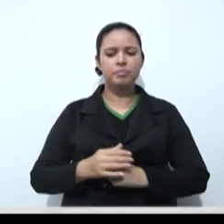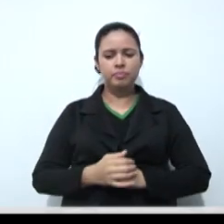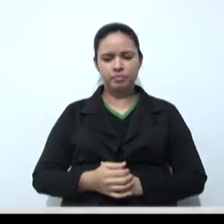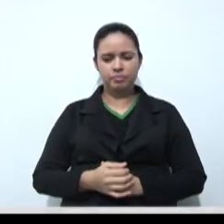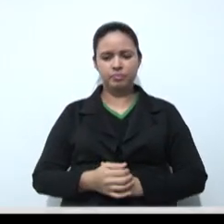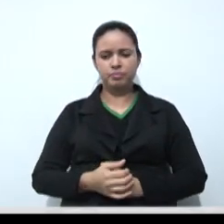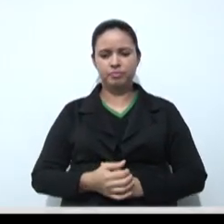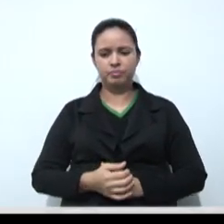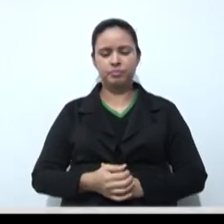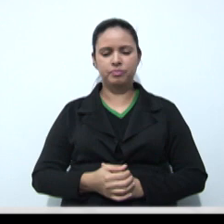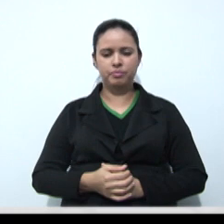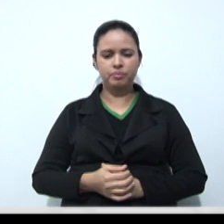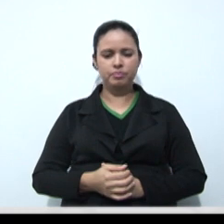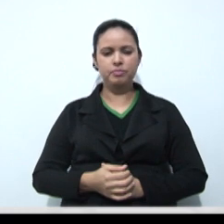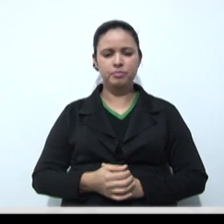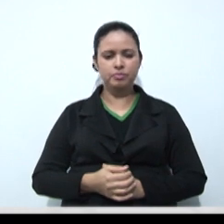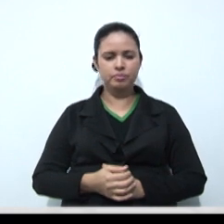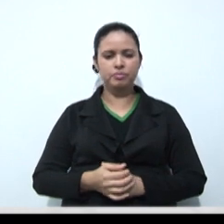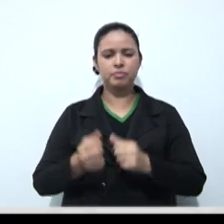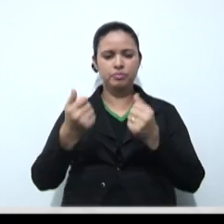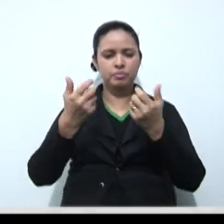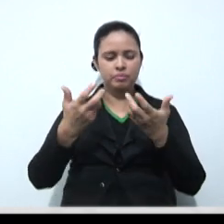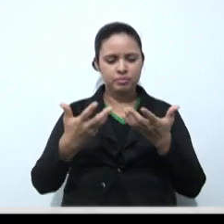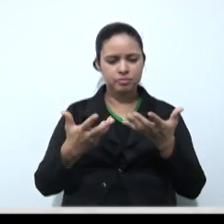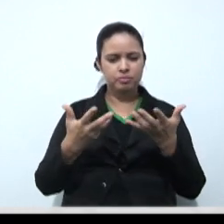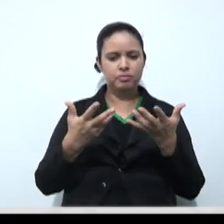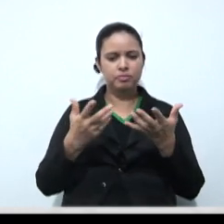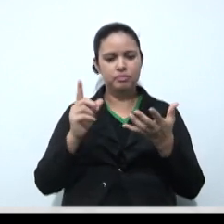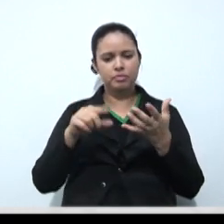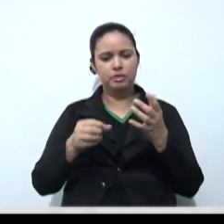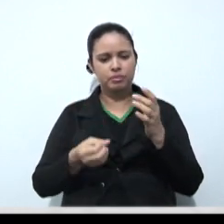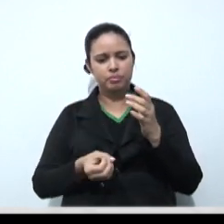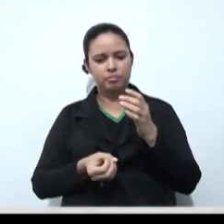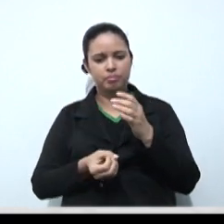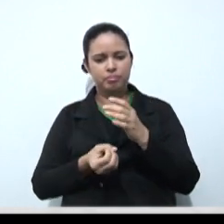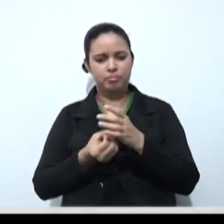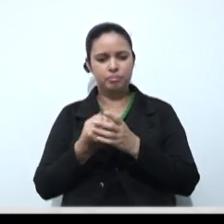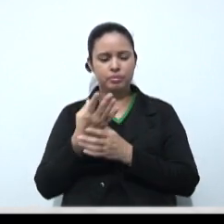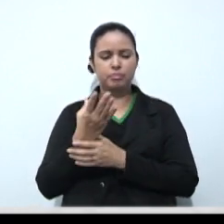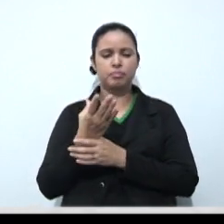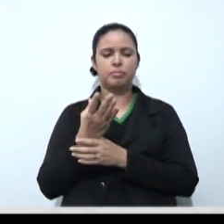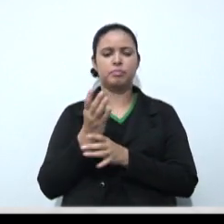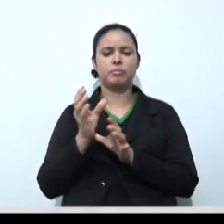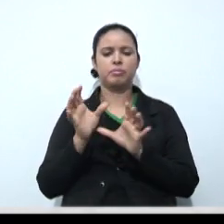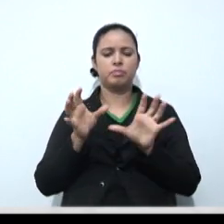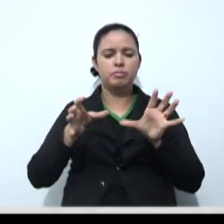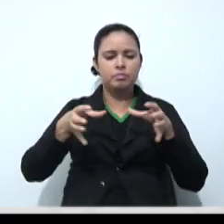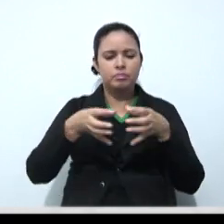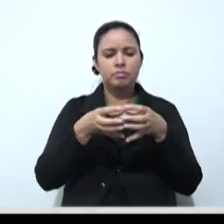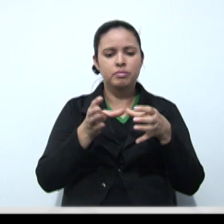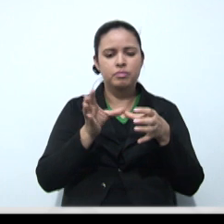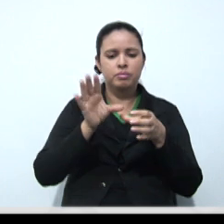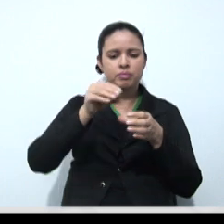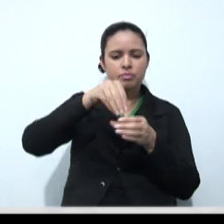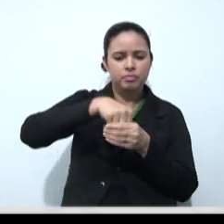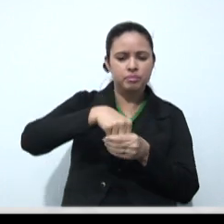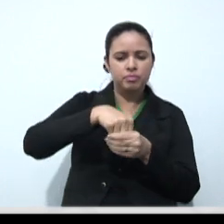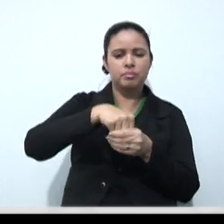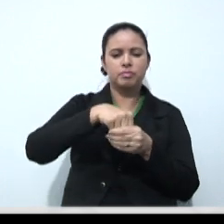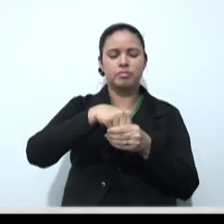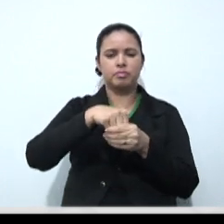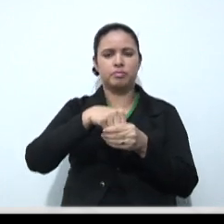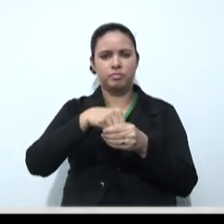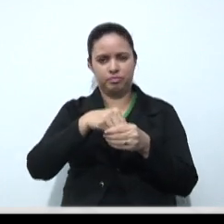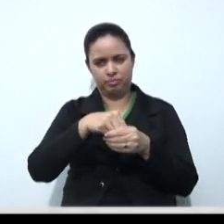teleaula. Falaremos sobre a constituição da Comissão Interna de Prevenção de Acidentes, a CIPA, chegamos a comentar ela na